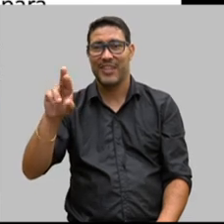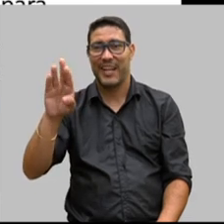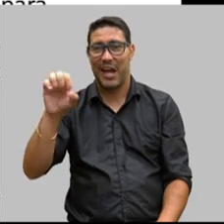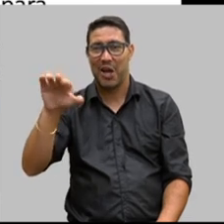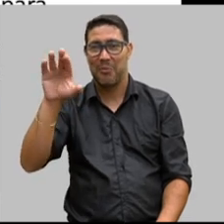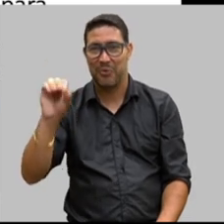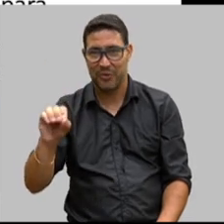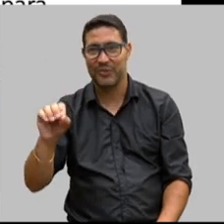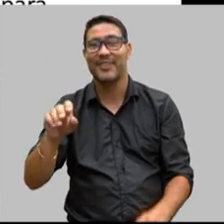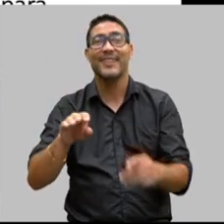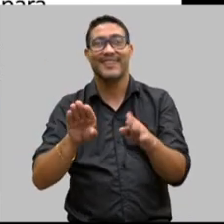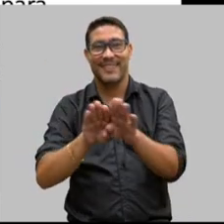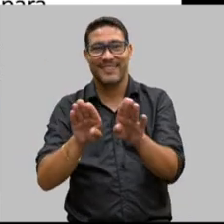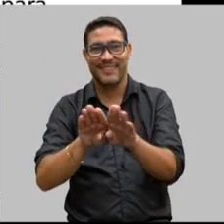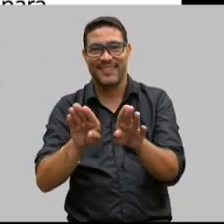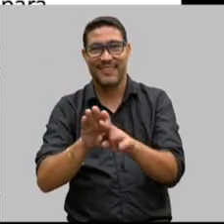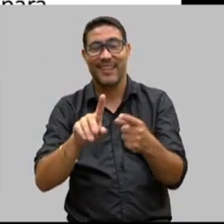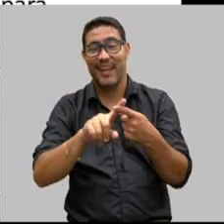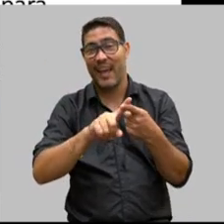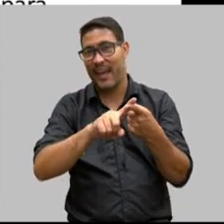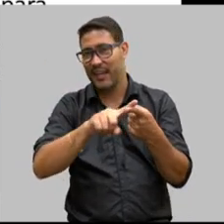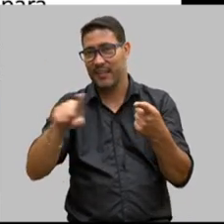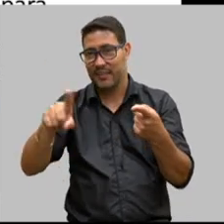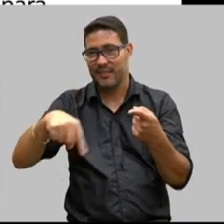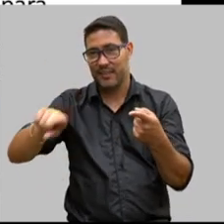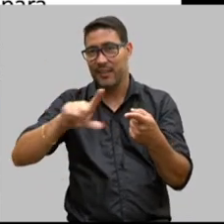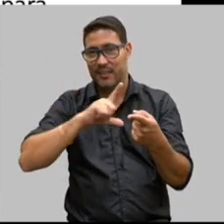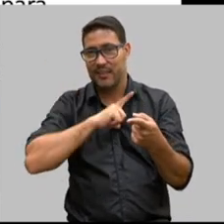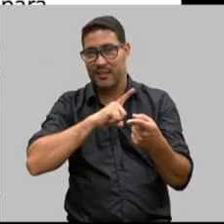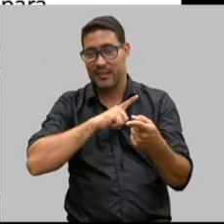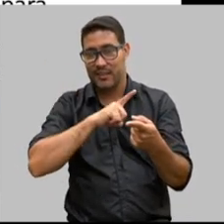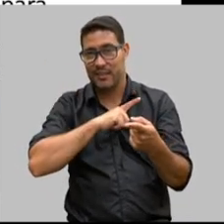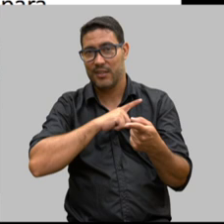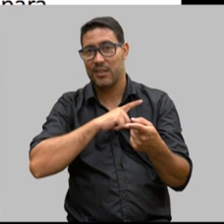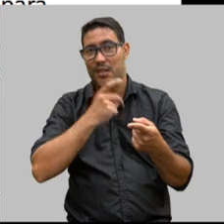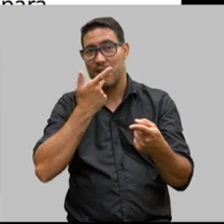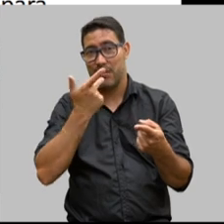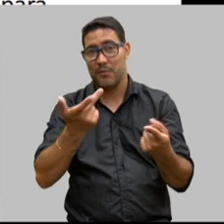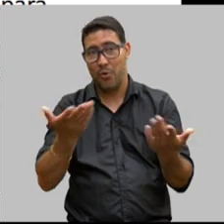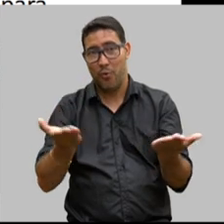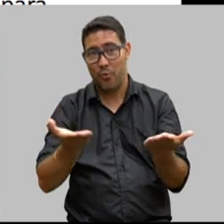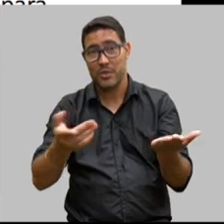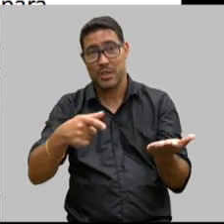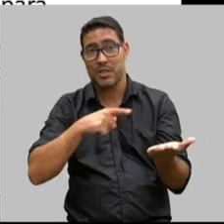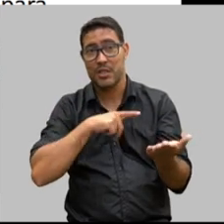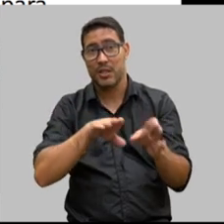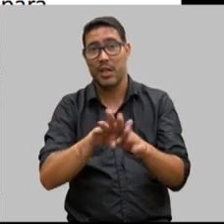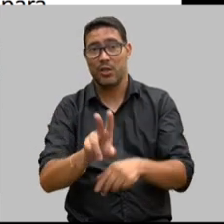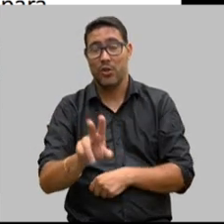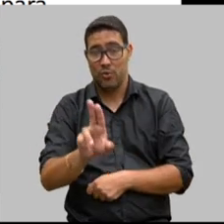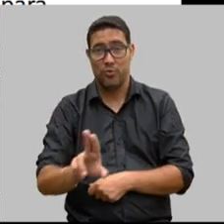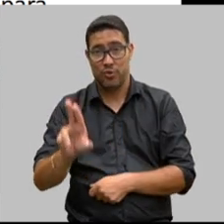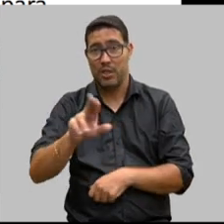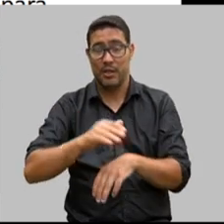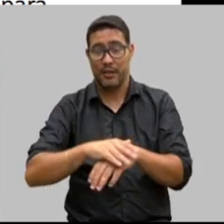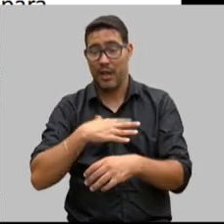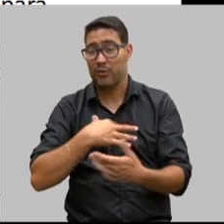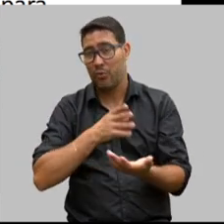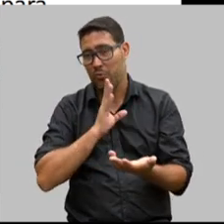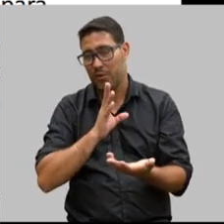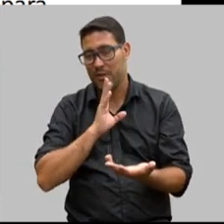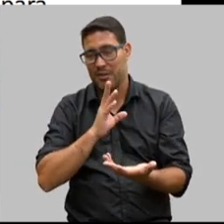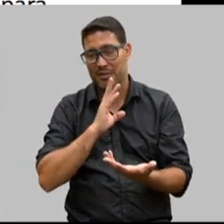os governantes, nós, nesta casa, aqui hoje, nós temos que utilizar do conhecimento